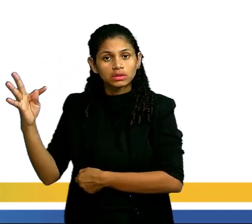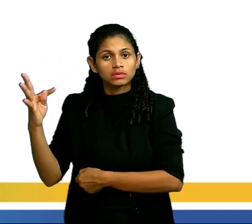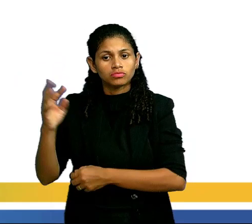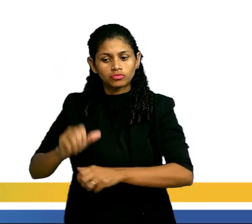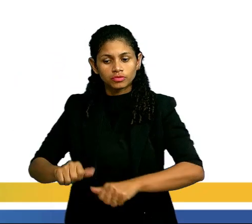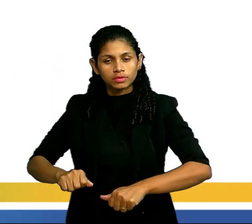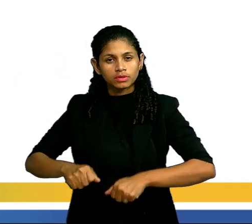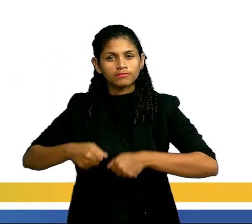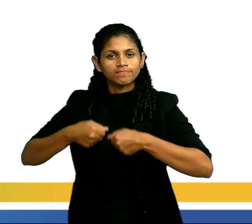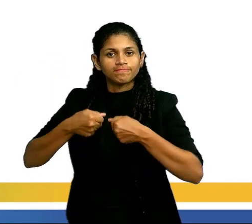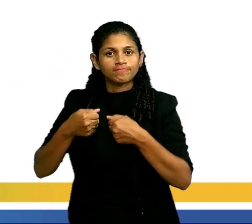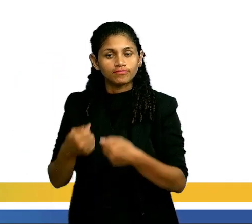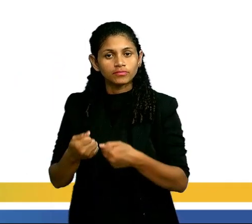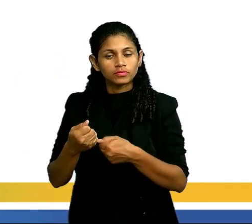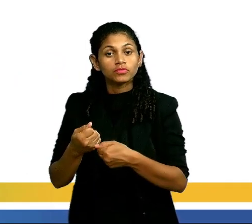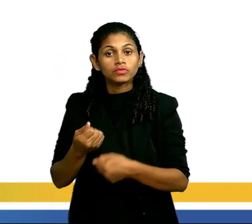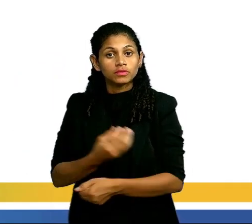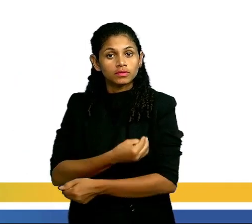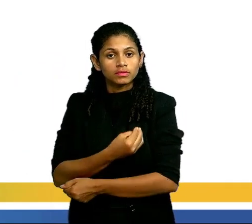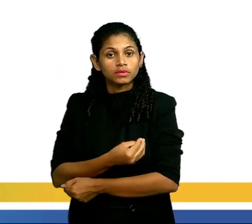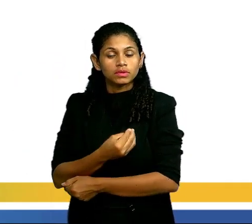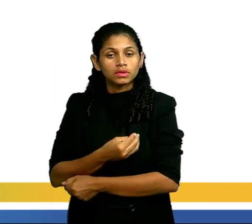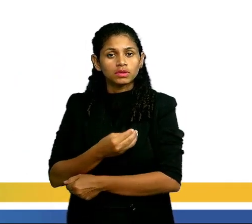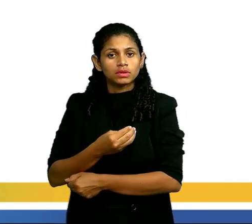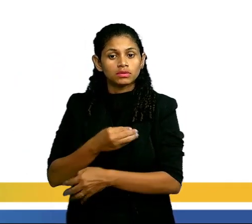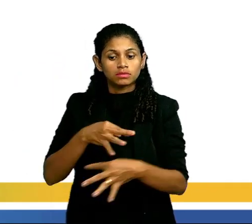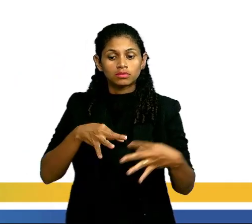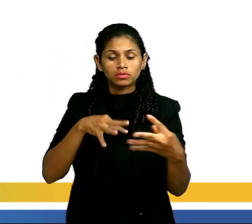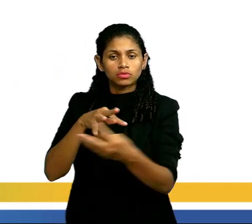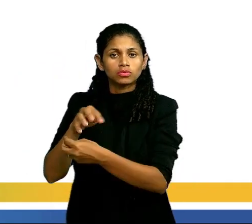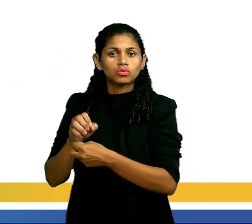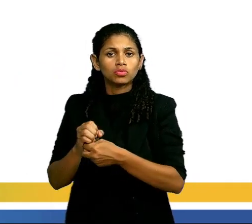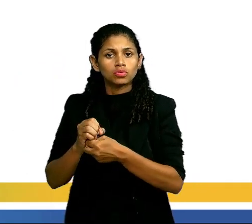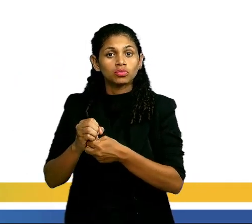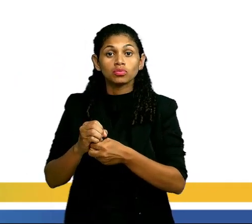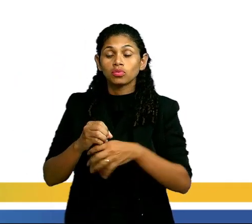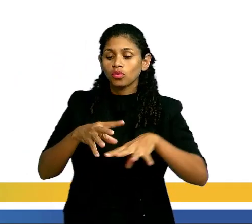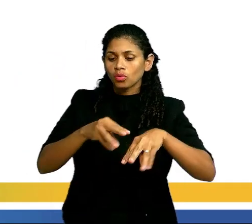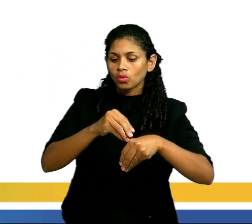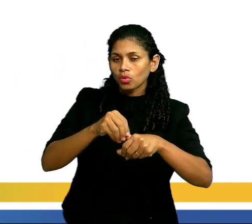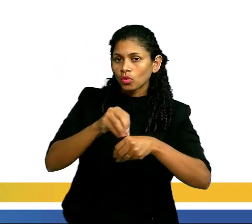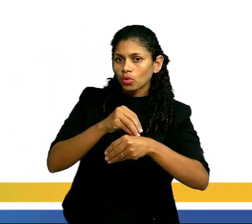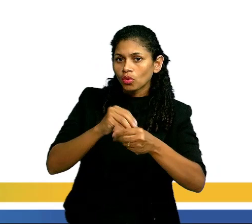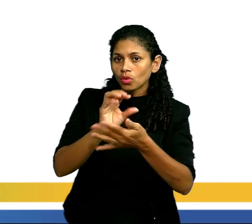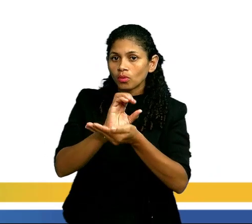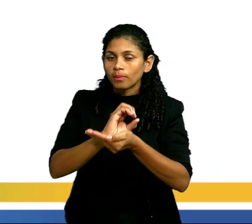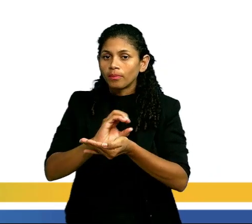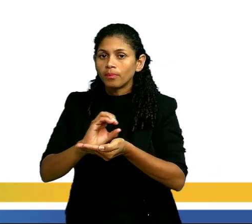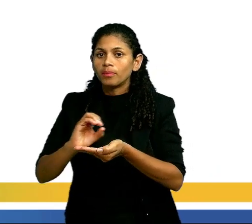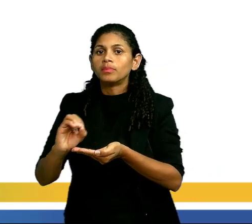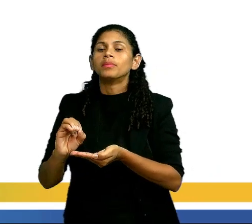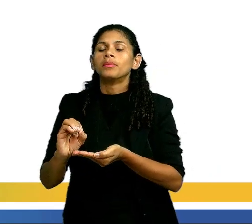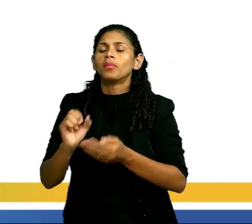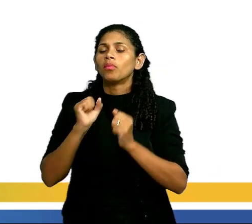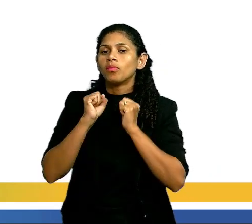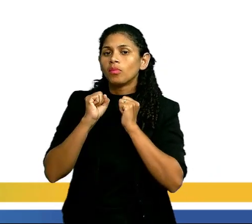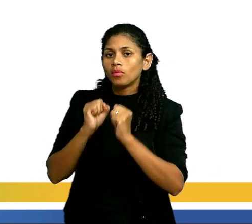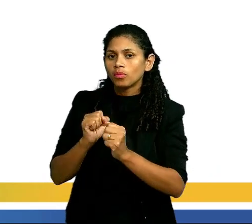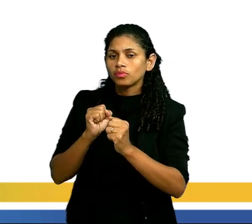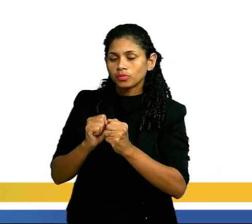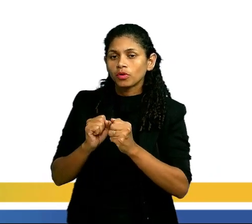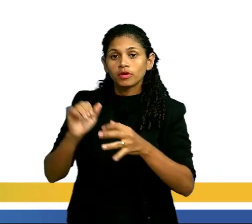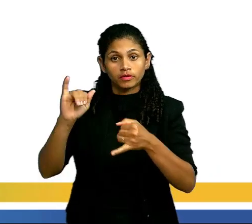e decidimos que todo composto orgânico ele pode ser sim obtido a partir de produtos inorgânicos, e isso faz